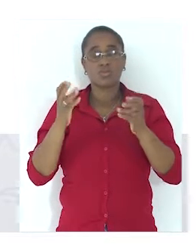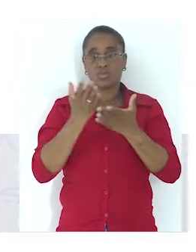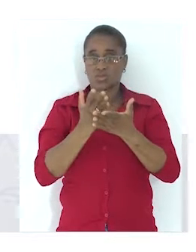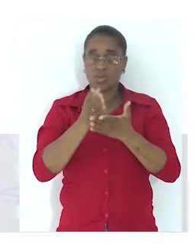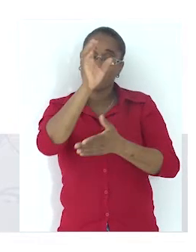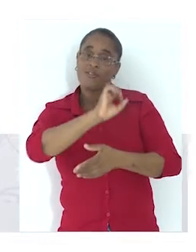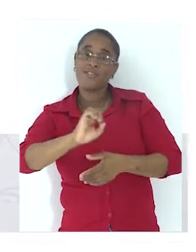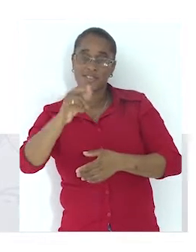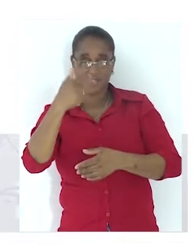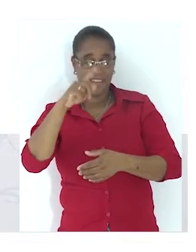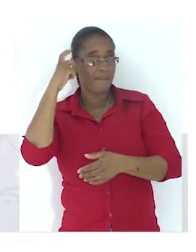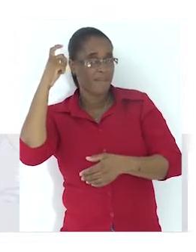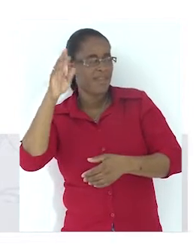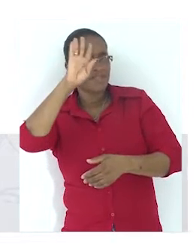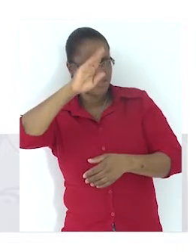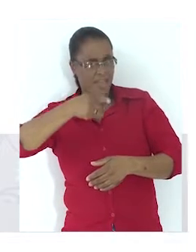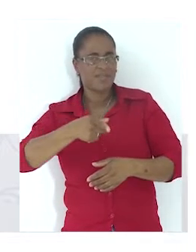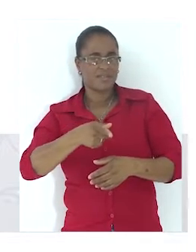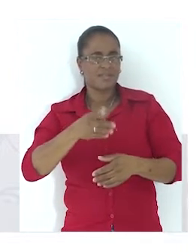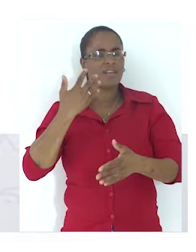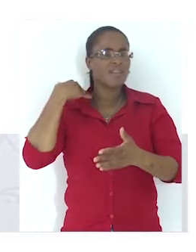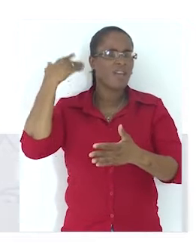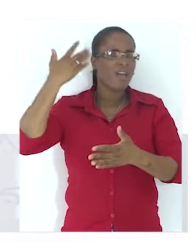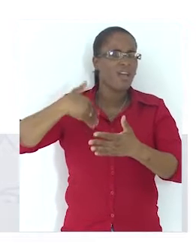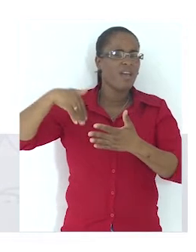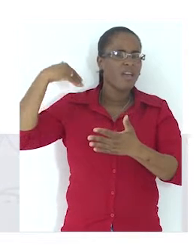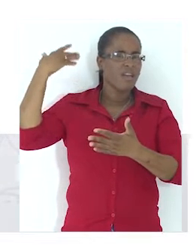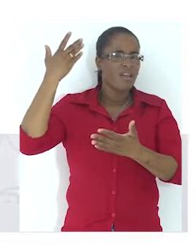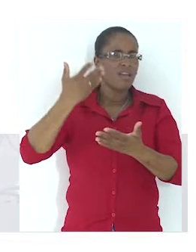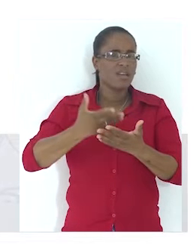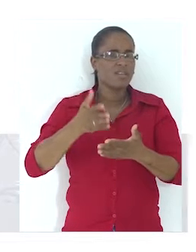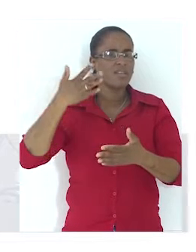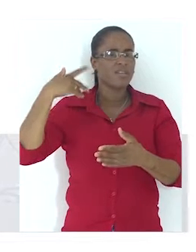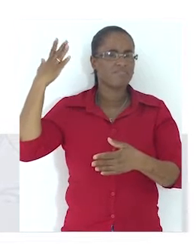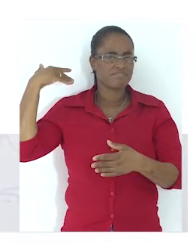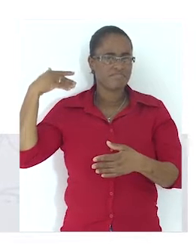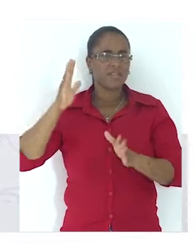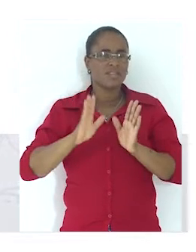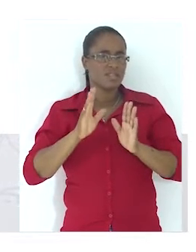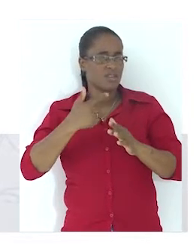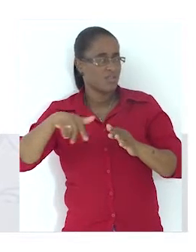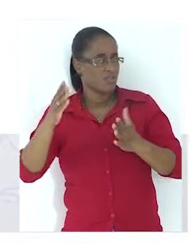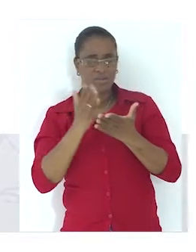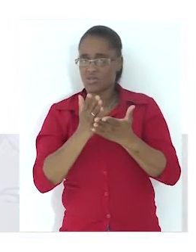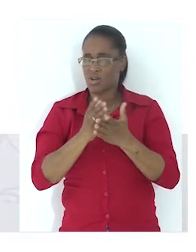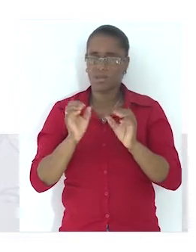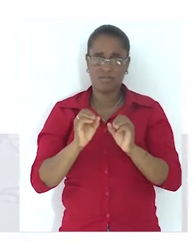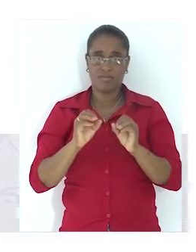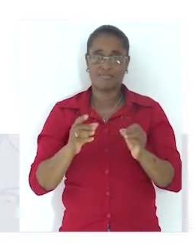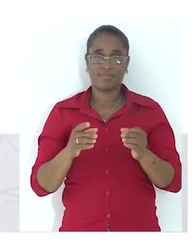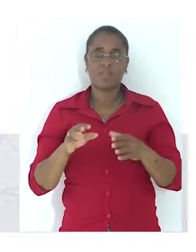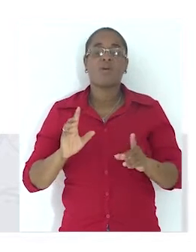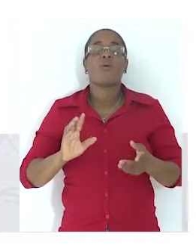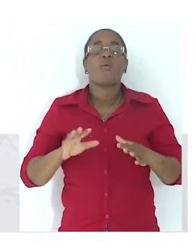devem pensar e sabem isso. Desde aquela altura já não foram para a escola, não é?